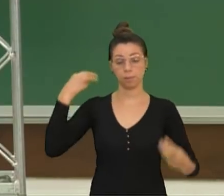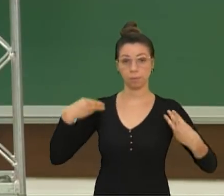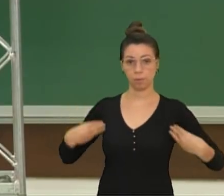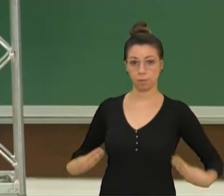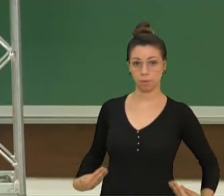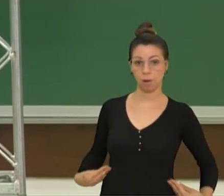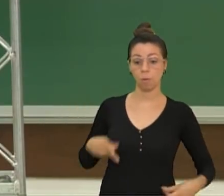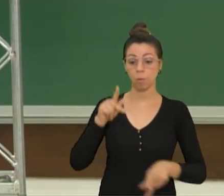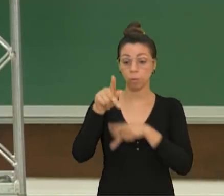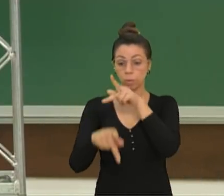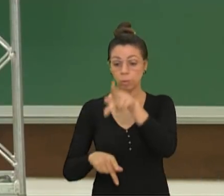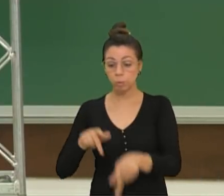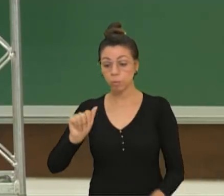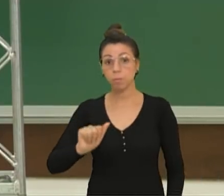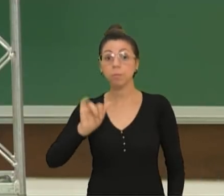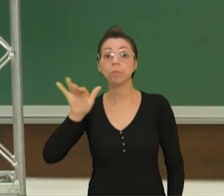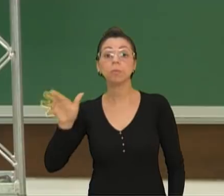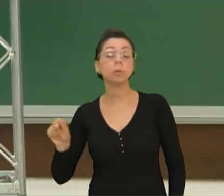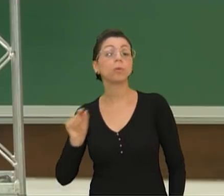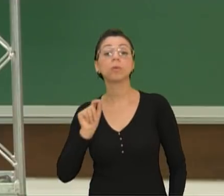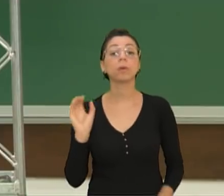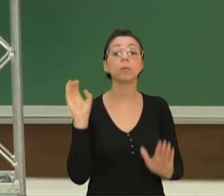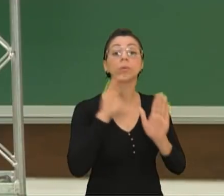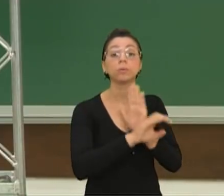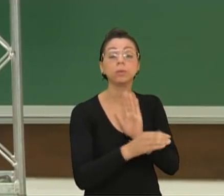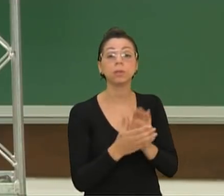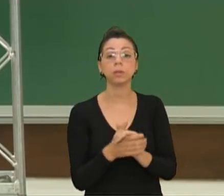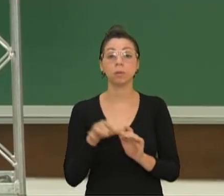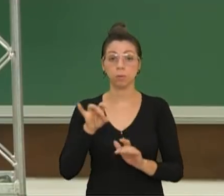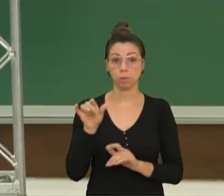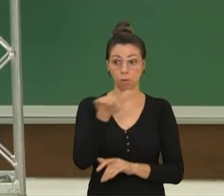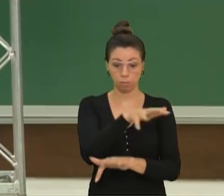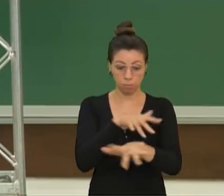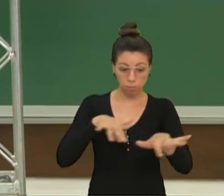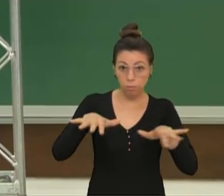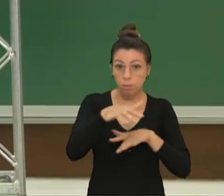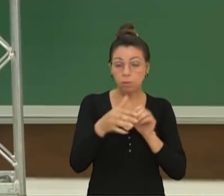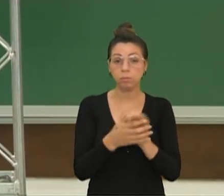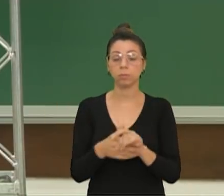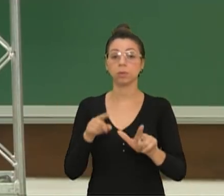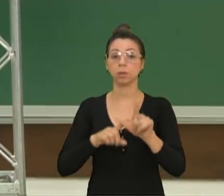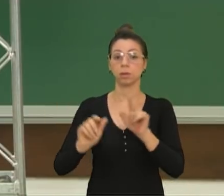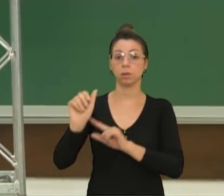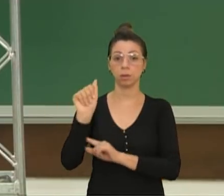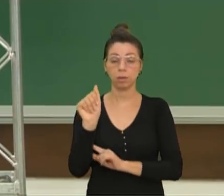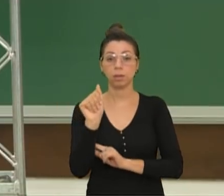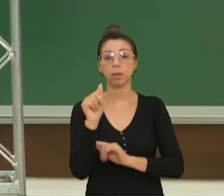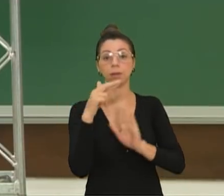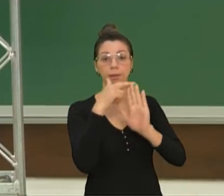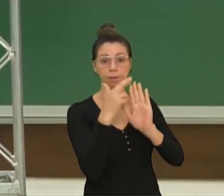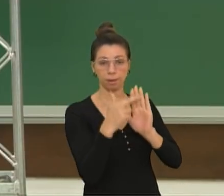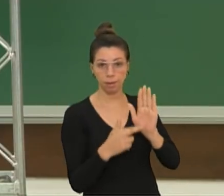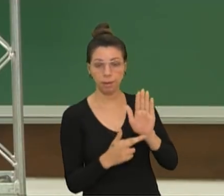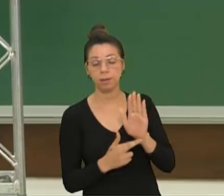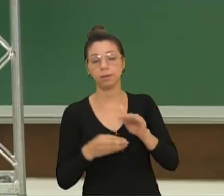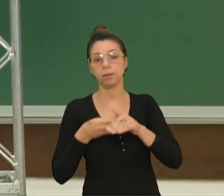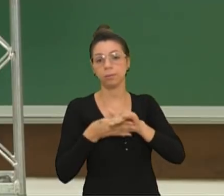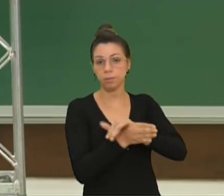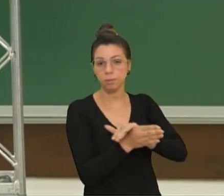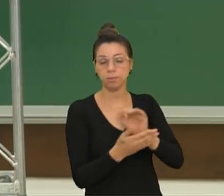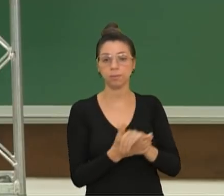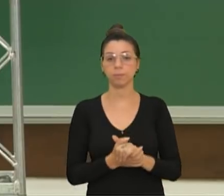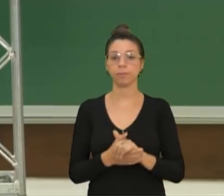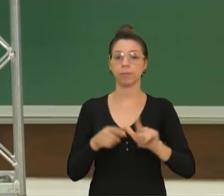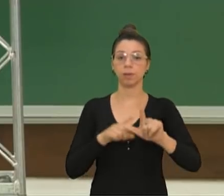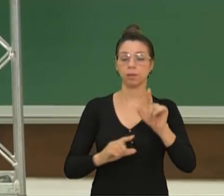africanos está fundamentado, letra A, somente em seus rituais, letra B, somente em seus costumes e regras, letra C, na